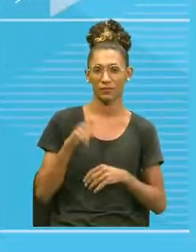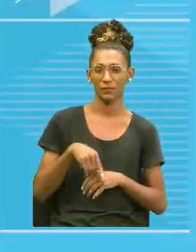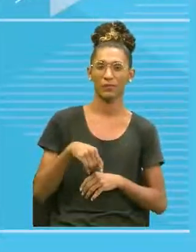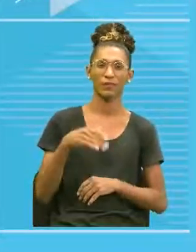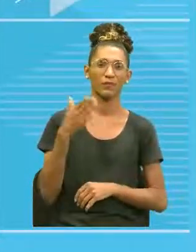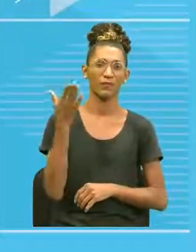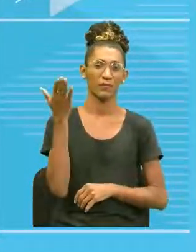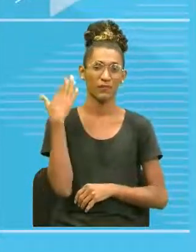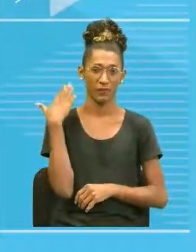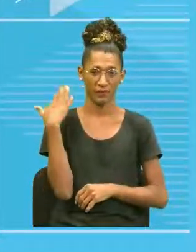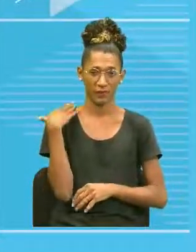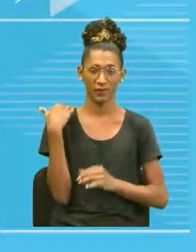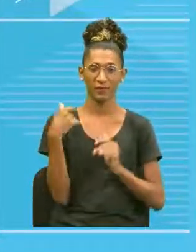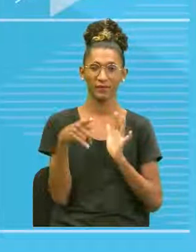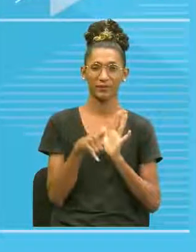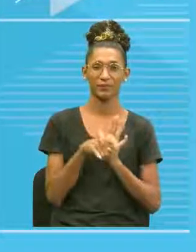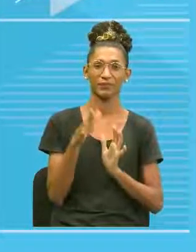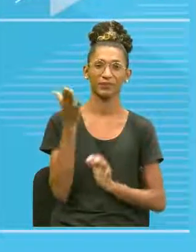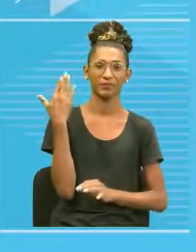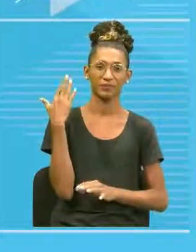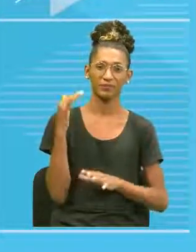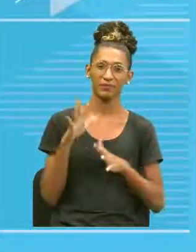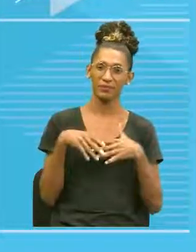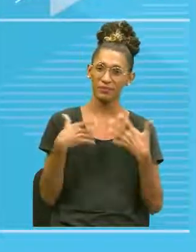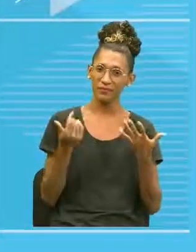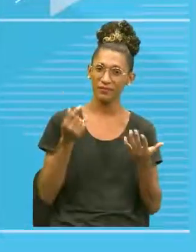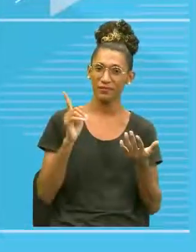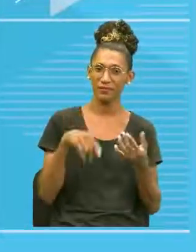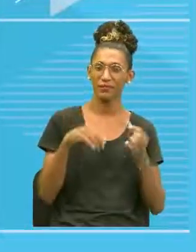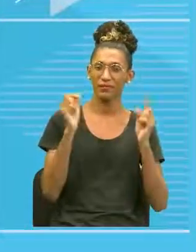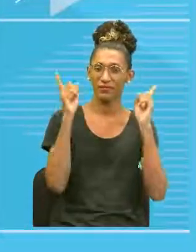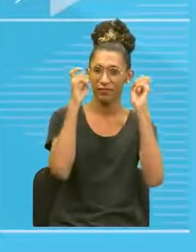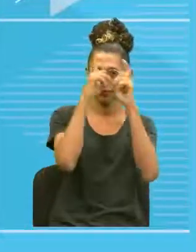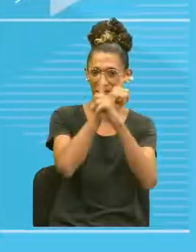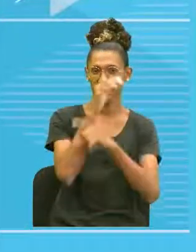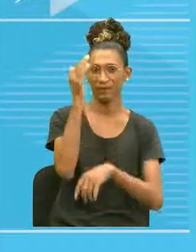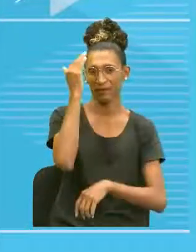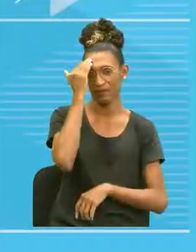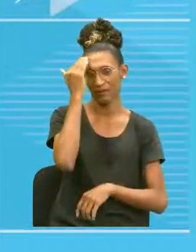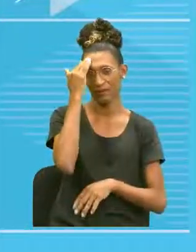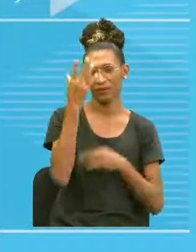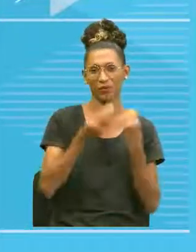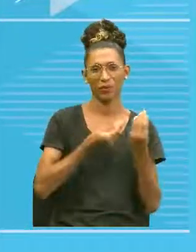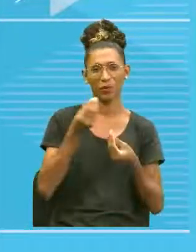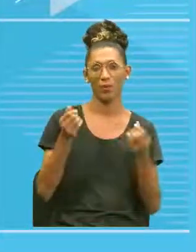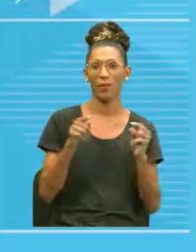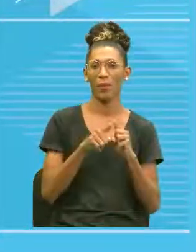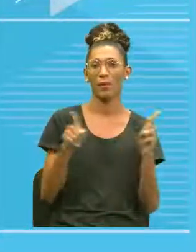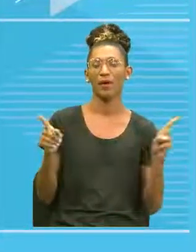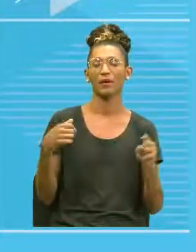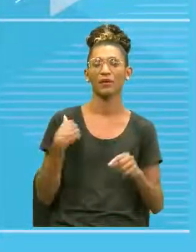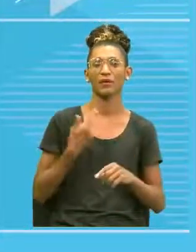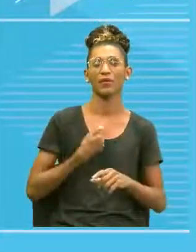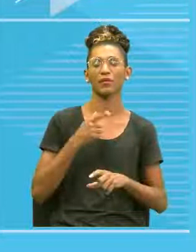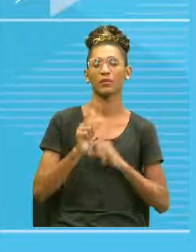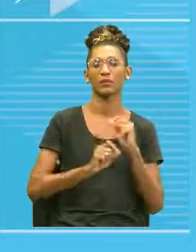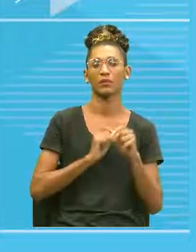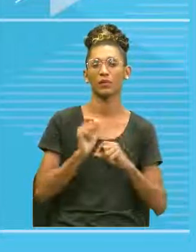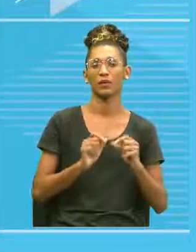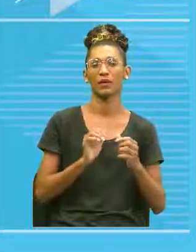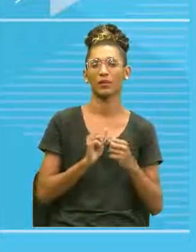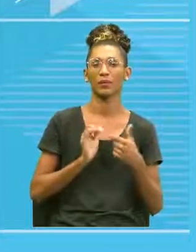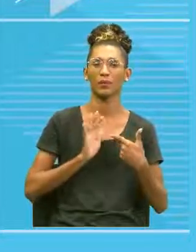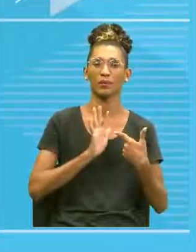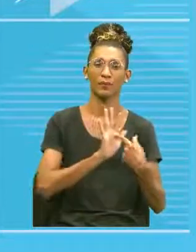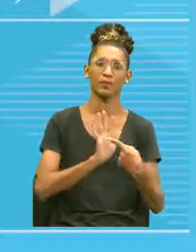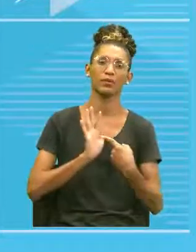passado e assim pode ficar difícil entender mas nós vamos a